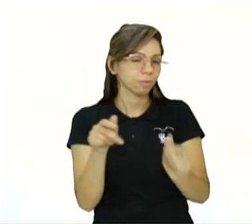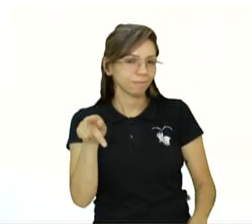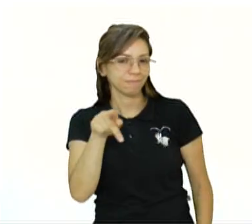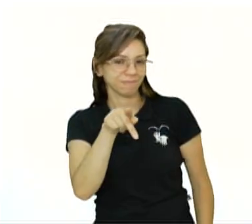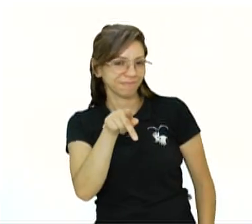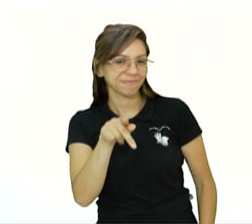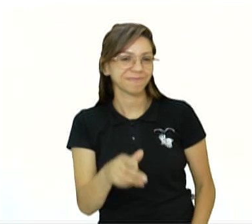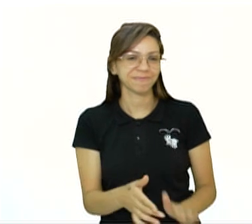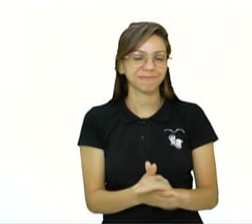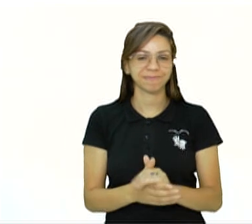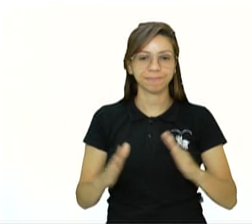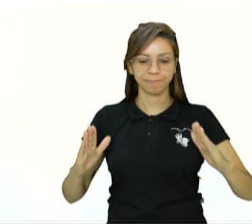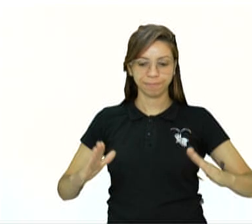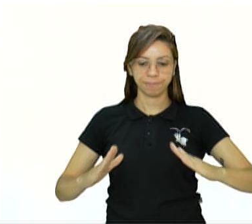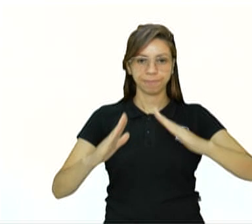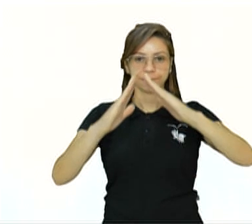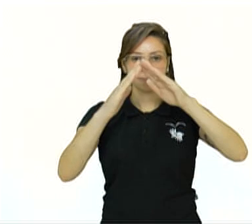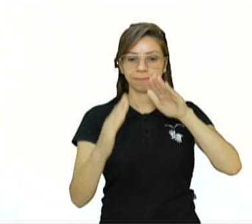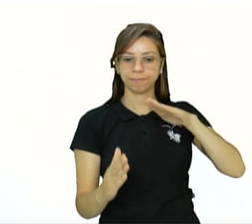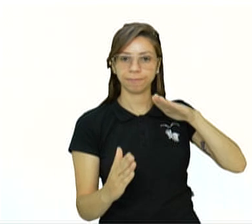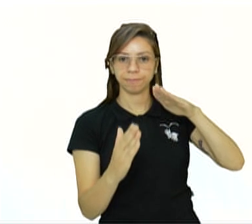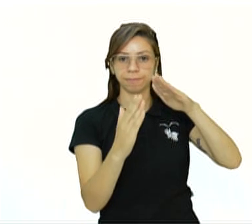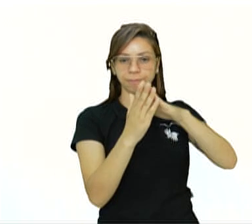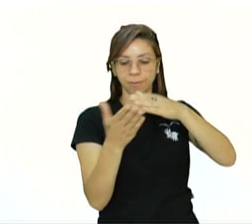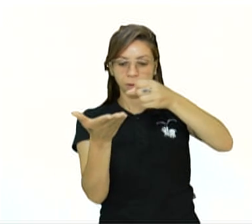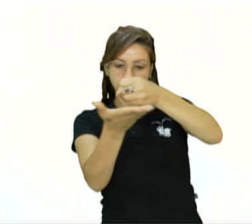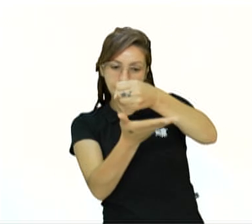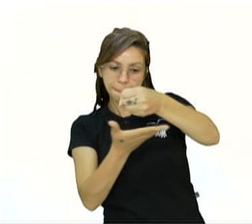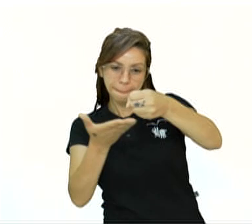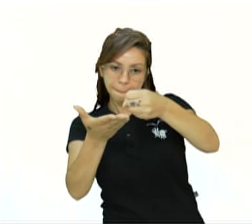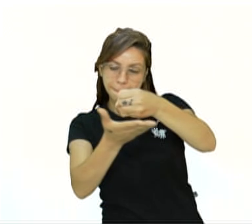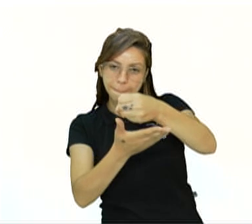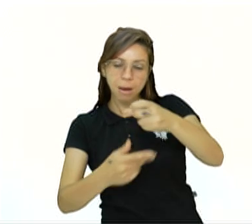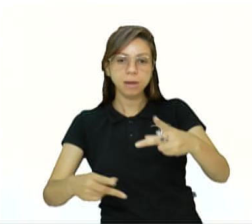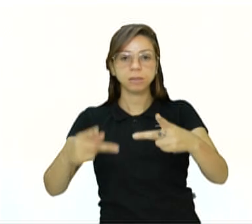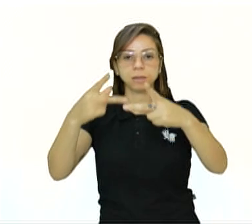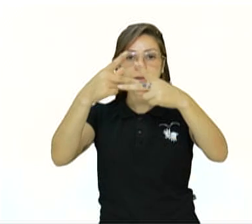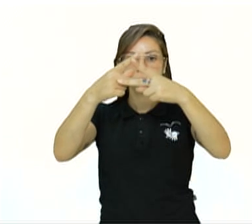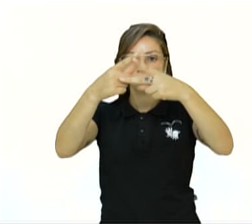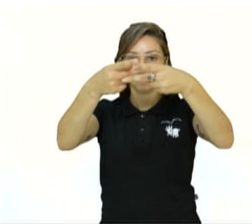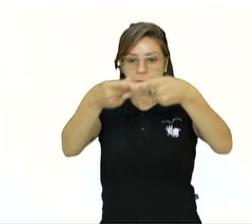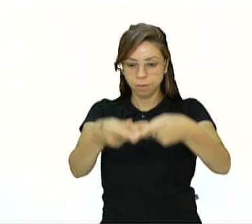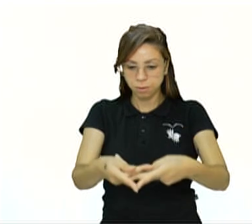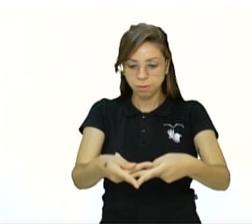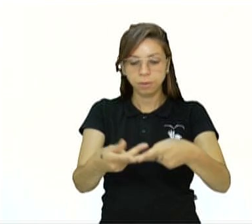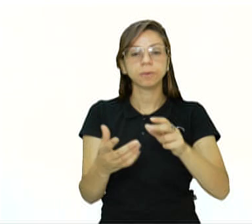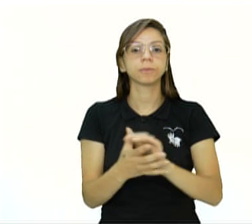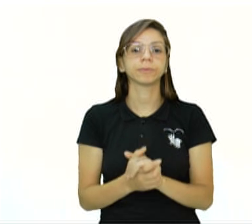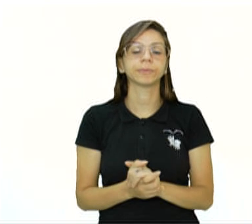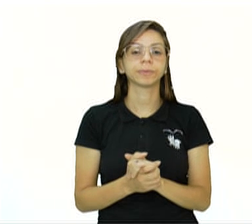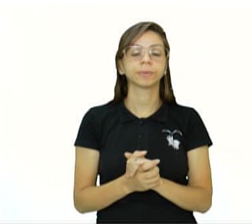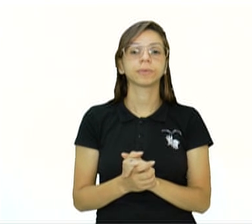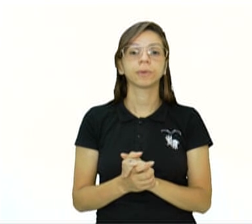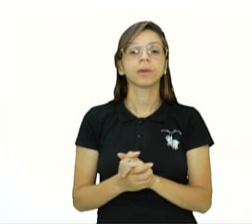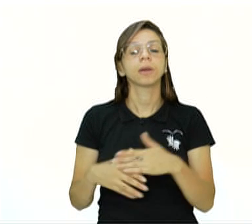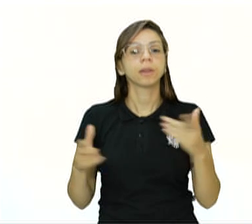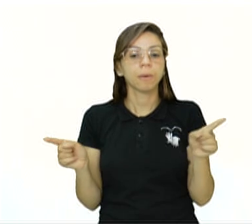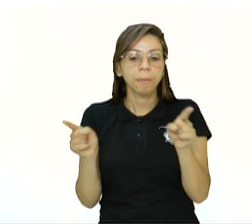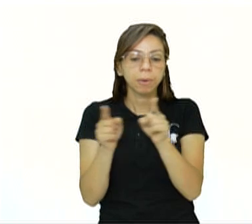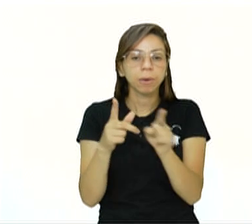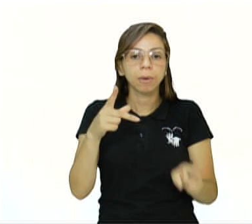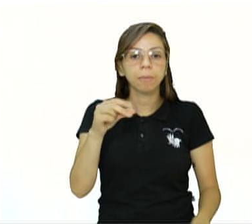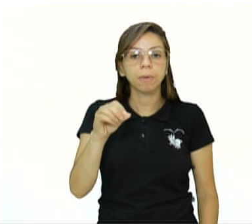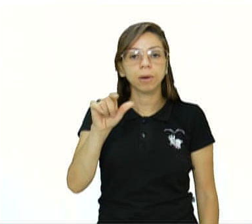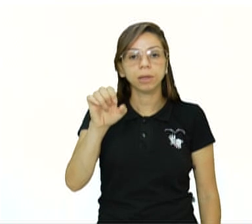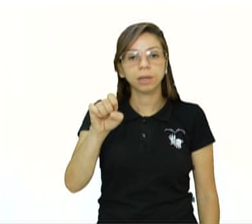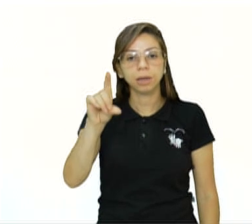ó. Pirâmide de base triangular. Você sabia que o menor poliedro que pode existir